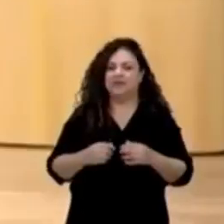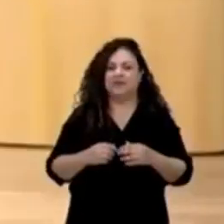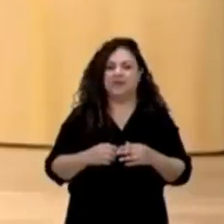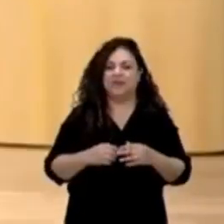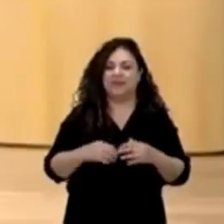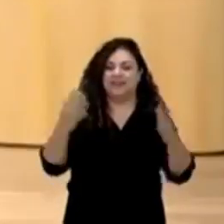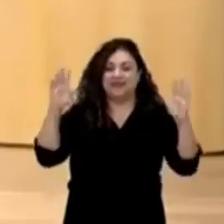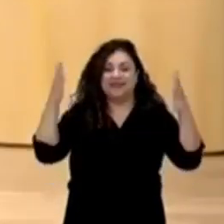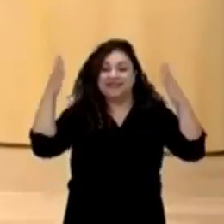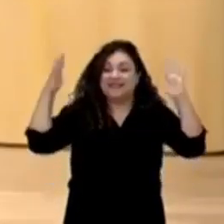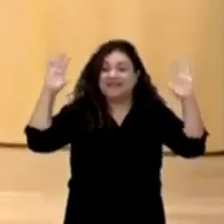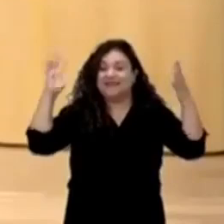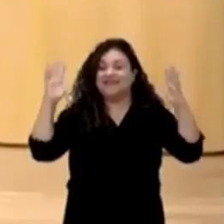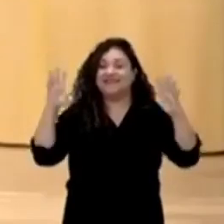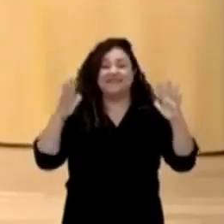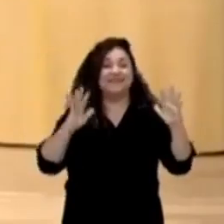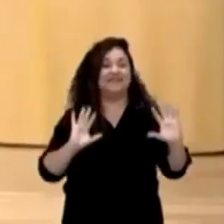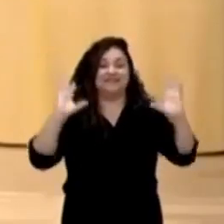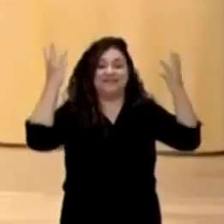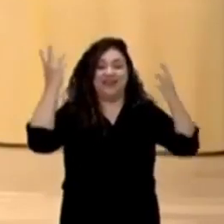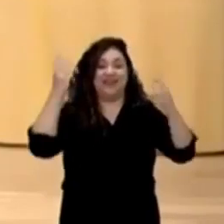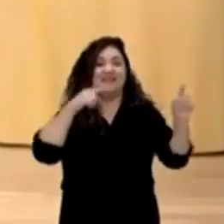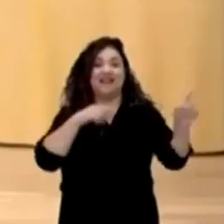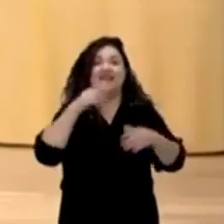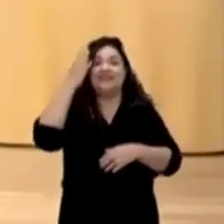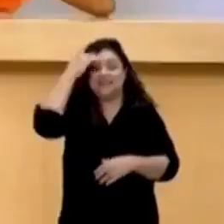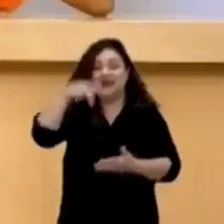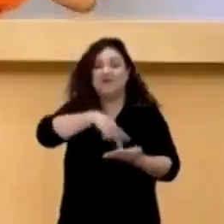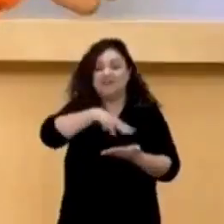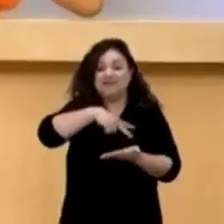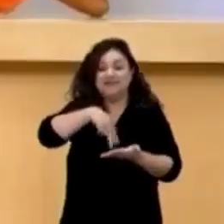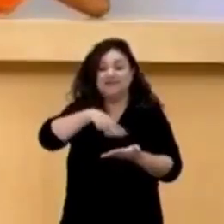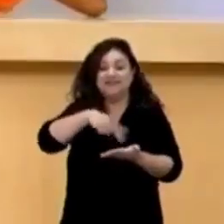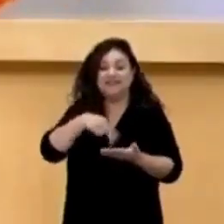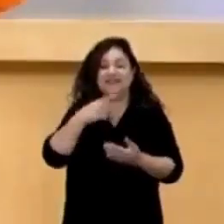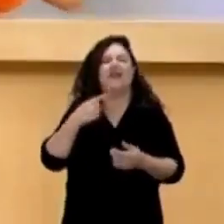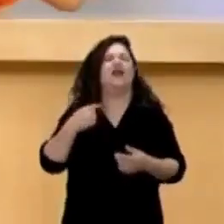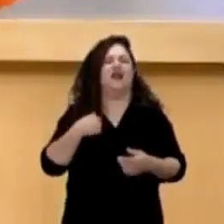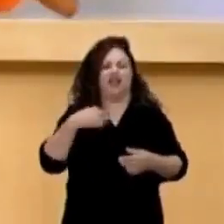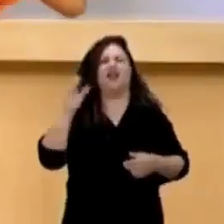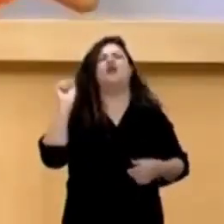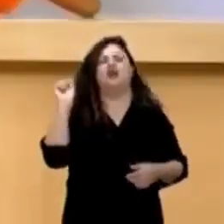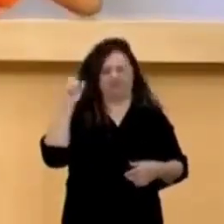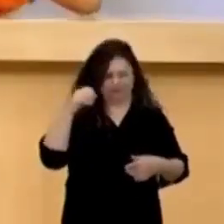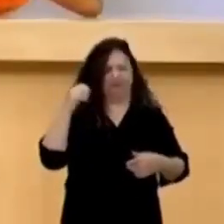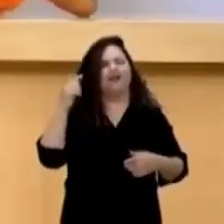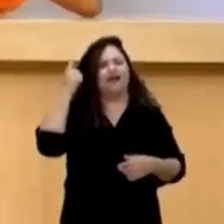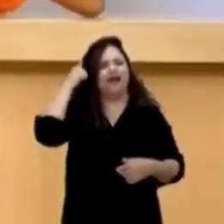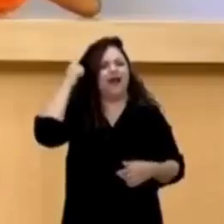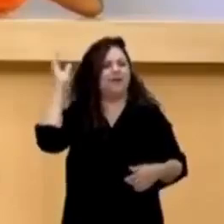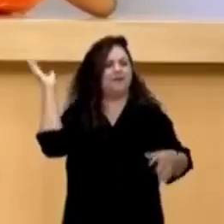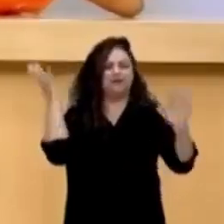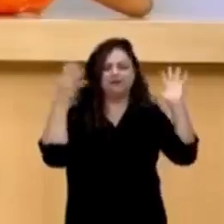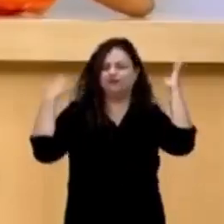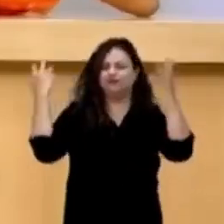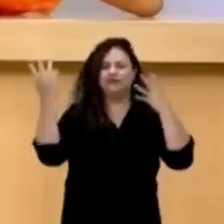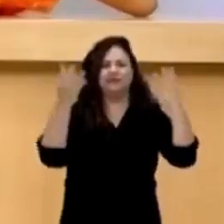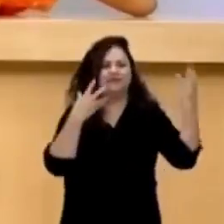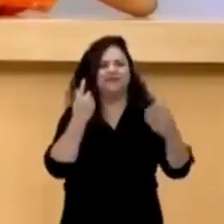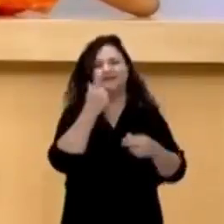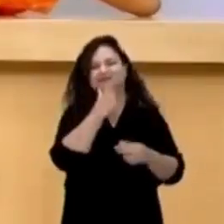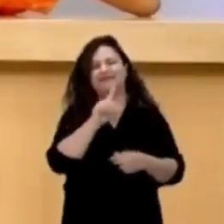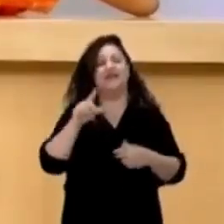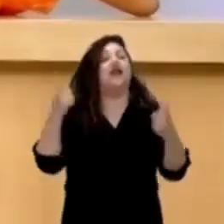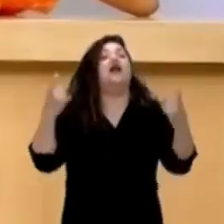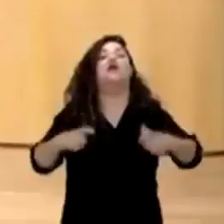Festa! Bebê, você sabe dançar muito, então vamos pra festa. Eu sei dançar muito, bato meu cabelo e rodo. Vamos lá, agora, pra onde é?